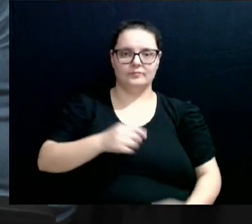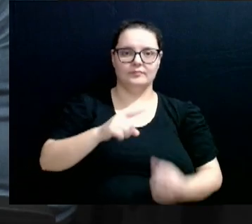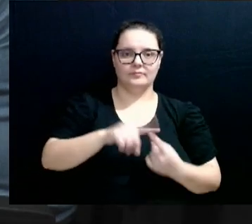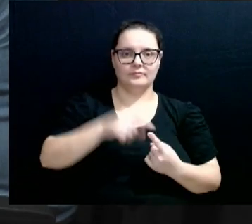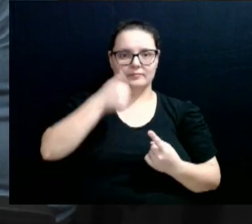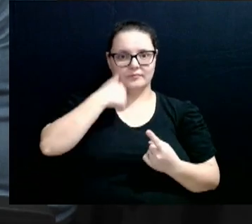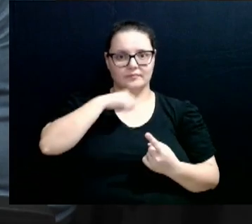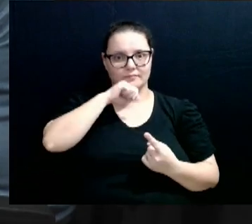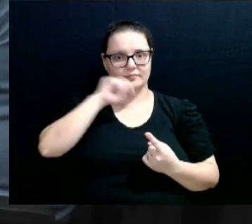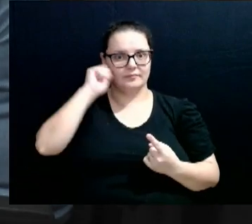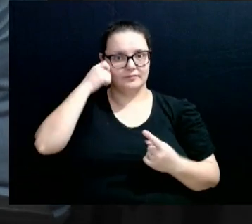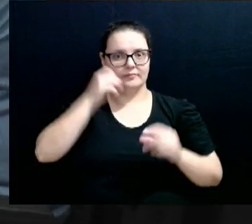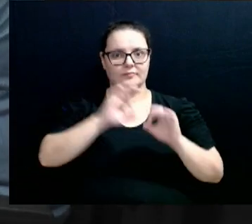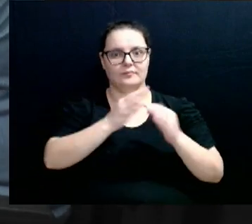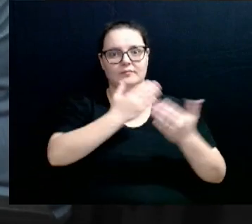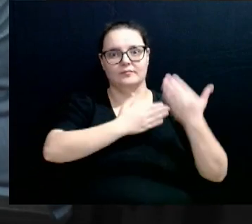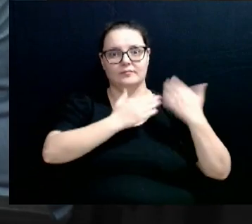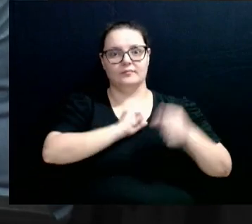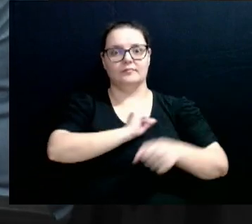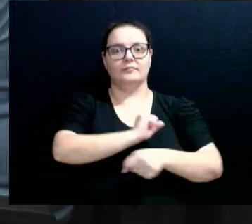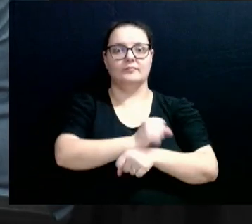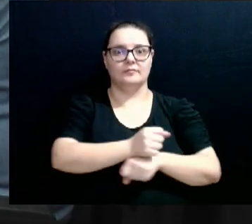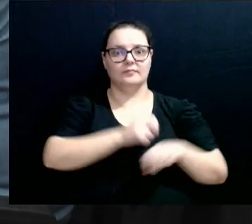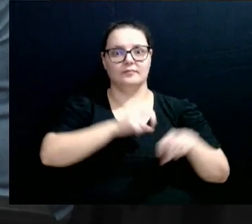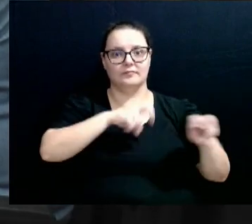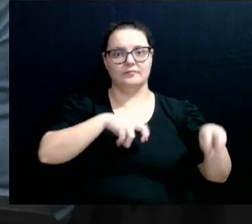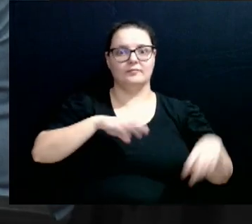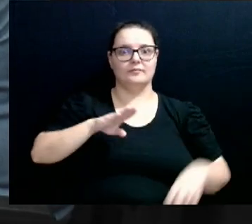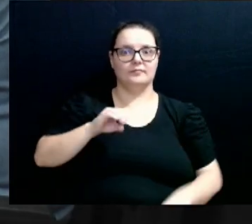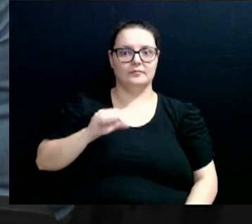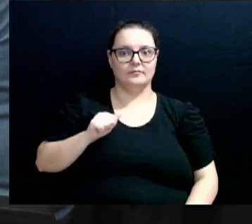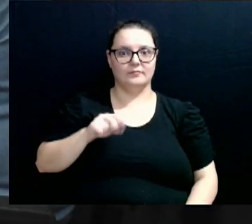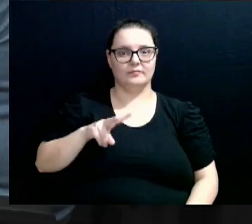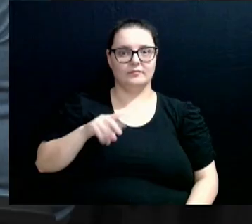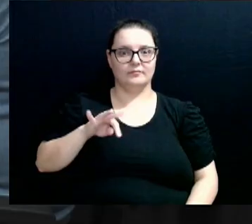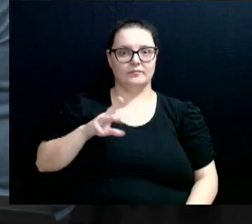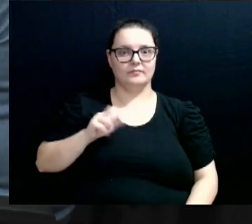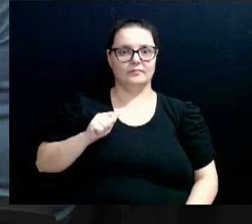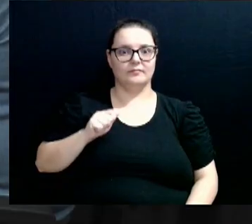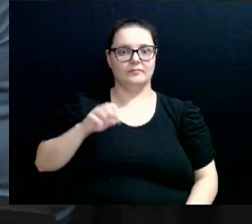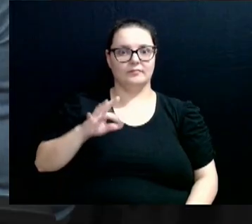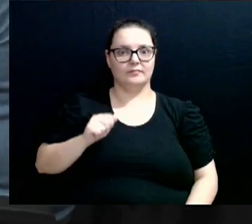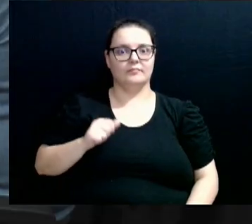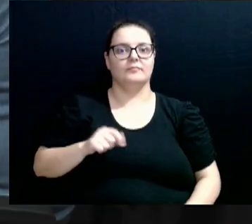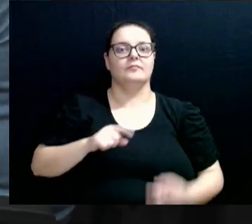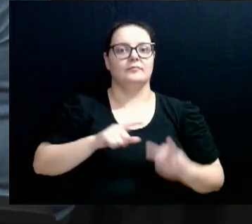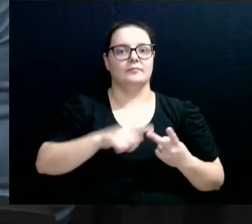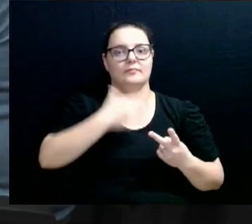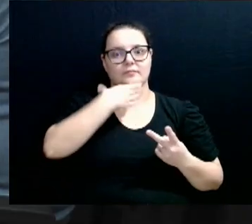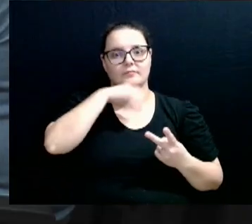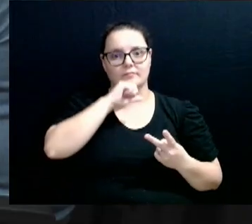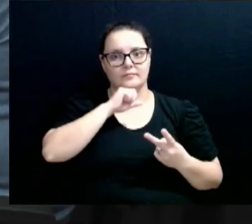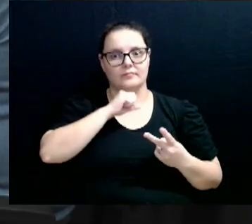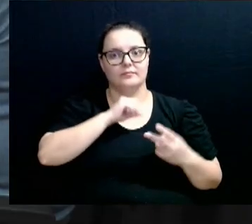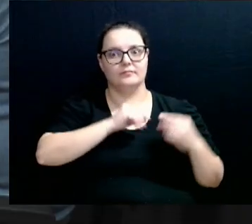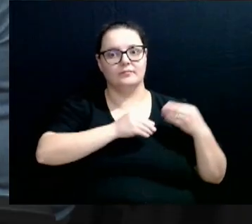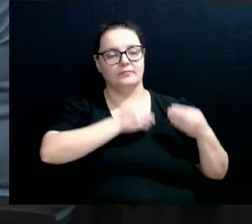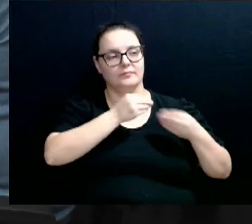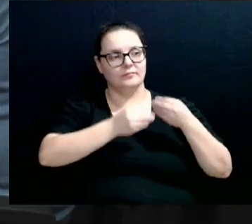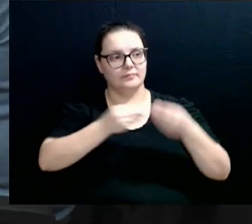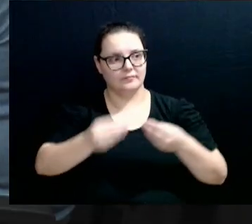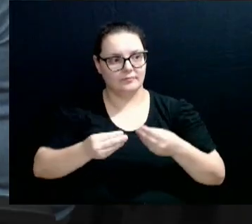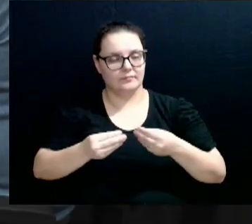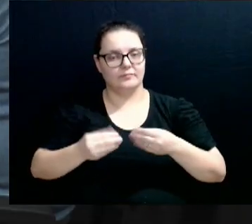descendente de escravos da fazenda Boa Vista e um pai descendente de imigrantes. Me diga uma